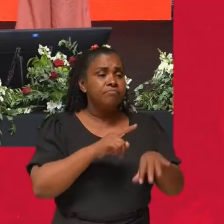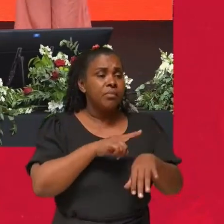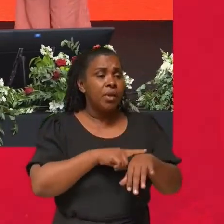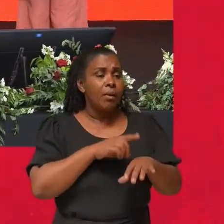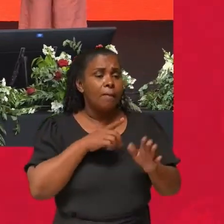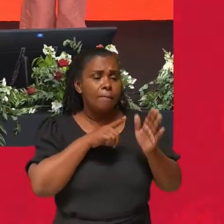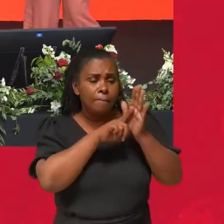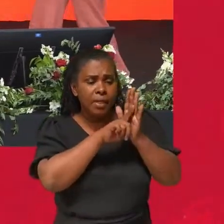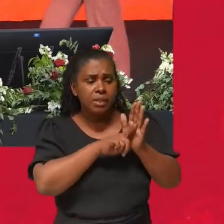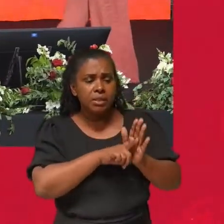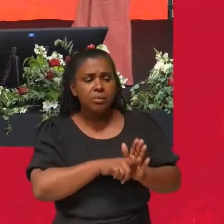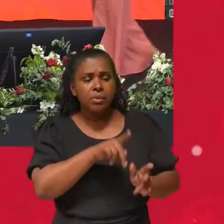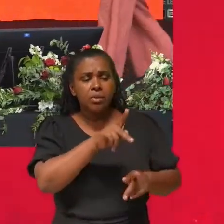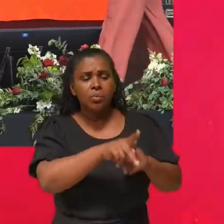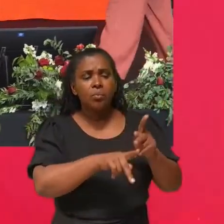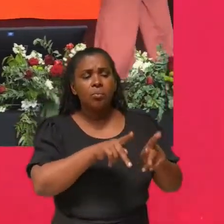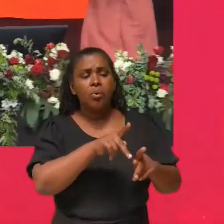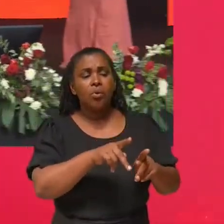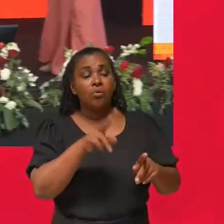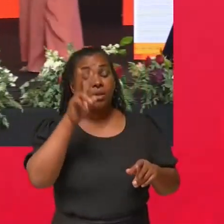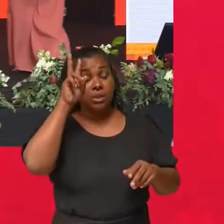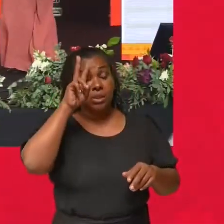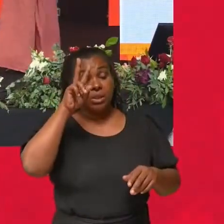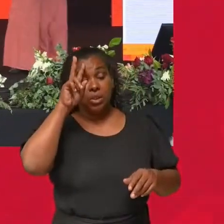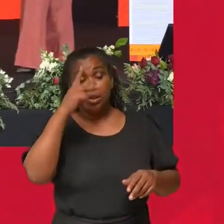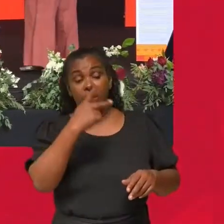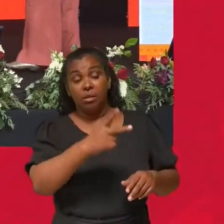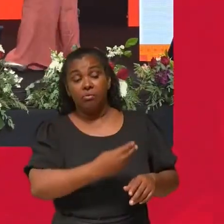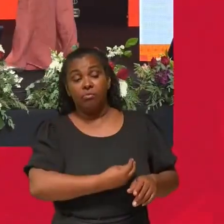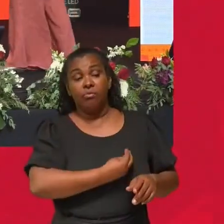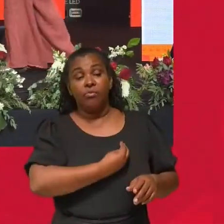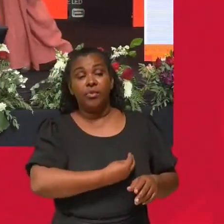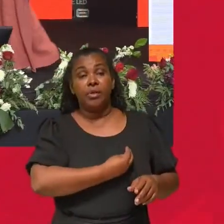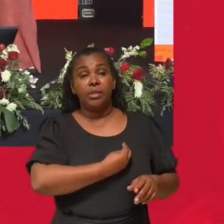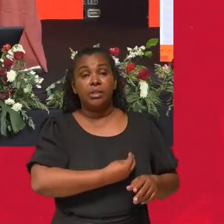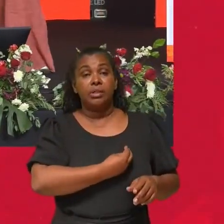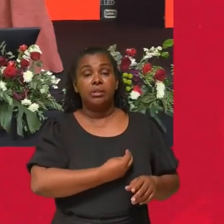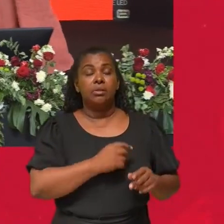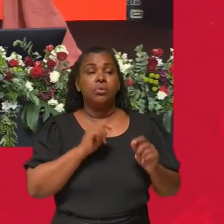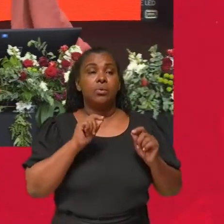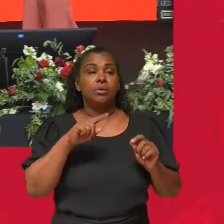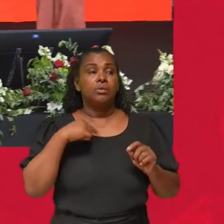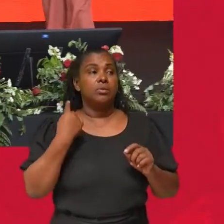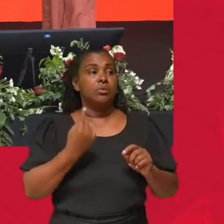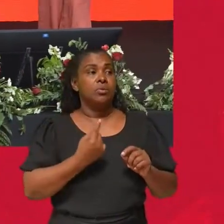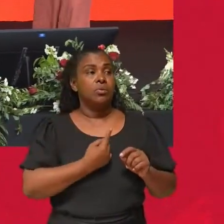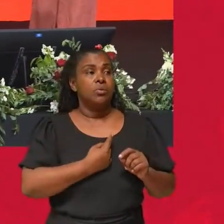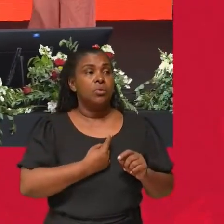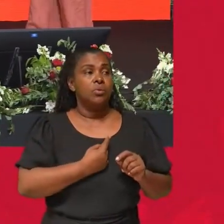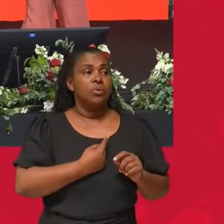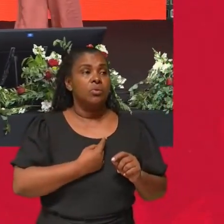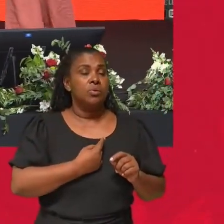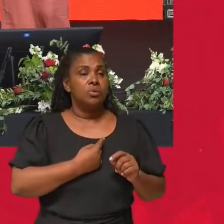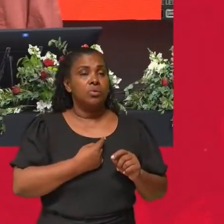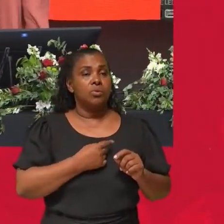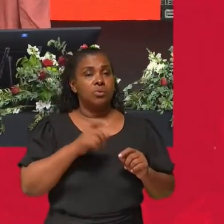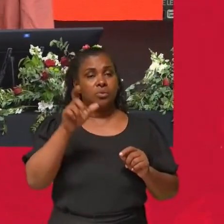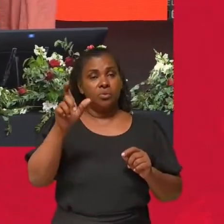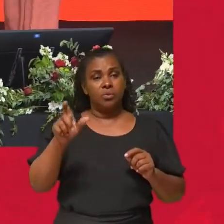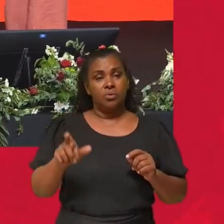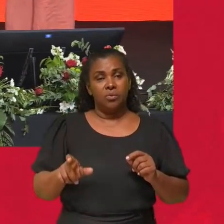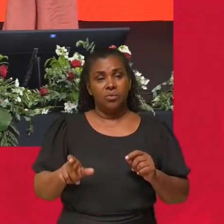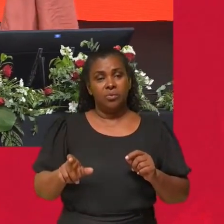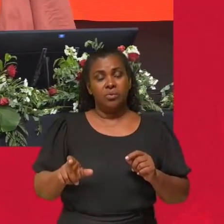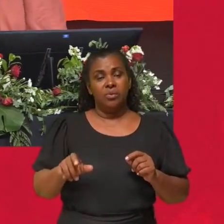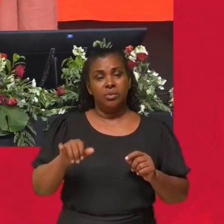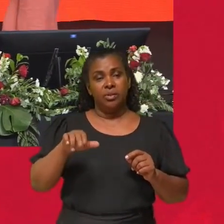as histórias das pessoas. E o que o nosso Yoda faz é isso. Nós temos